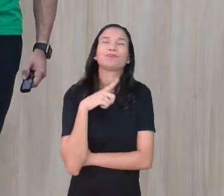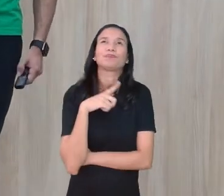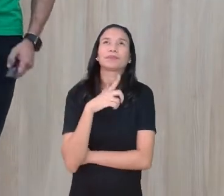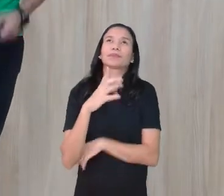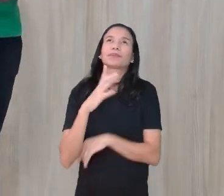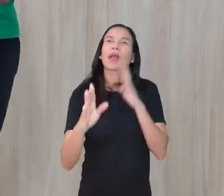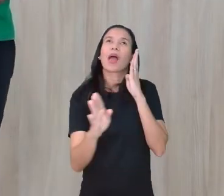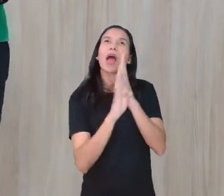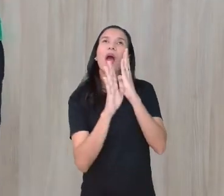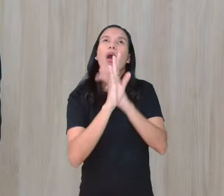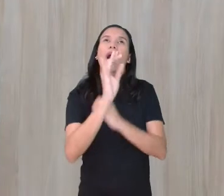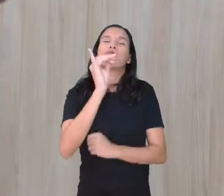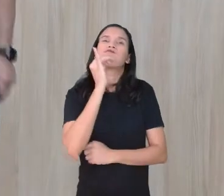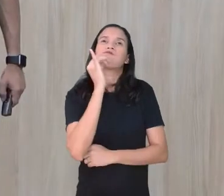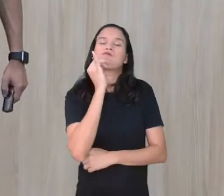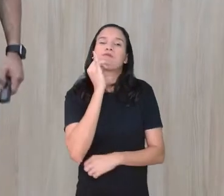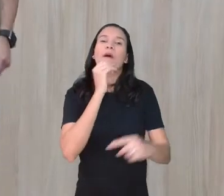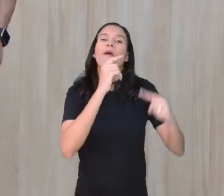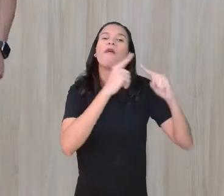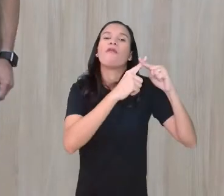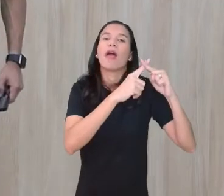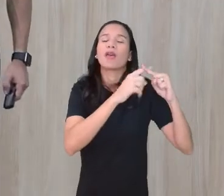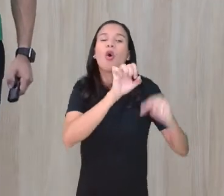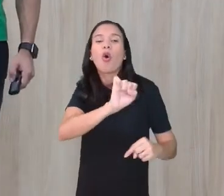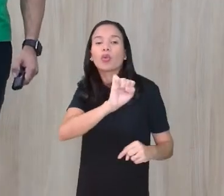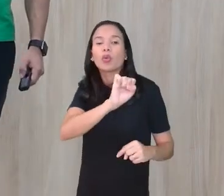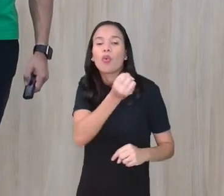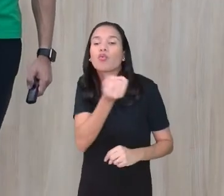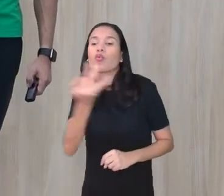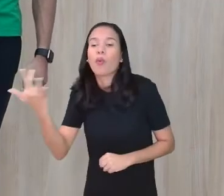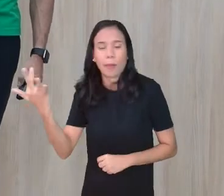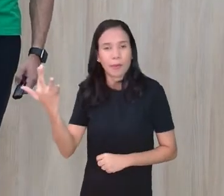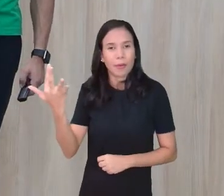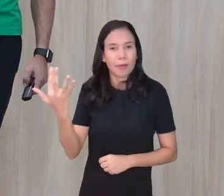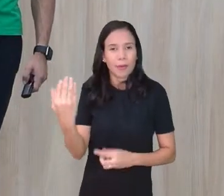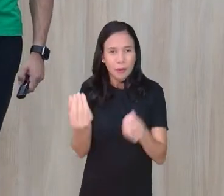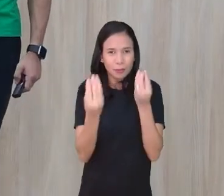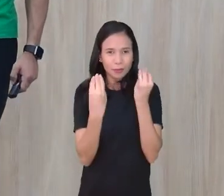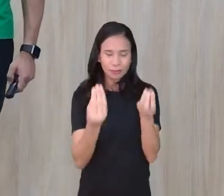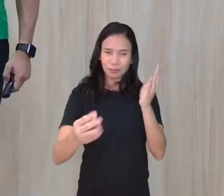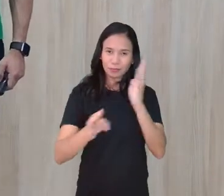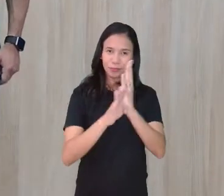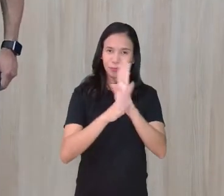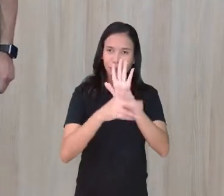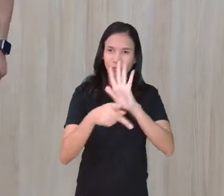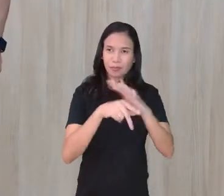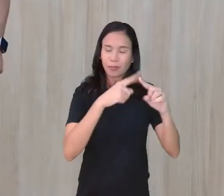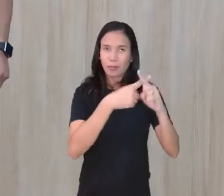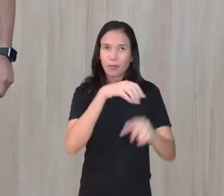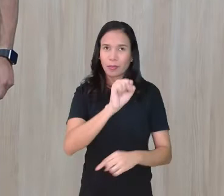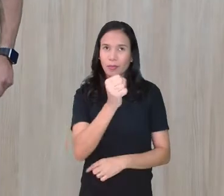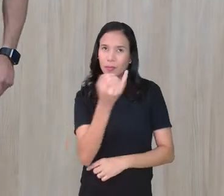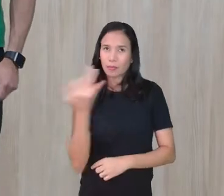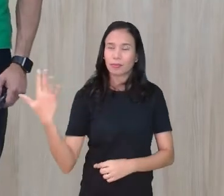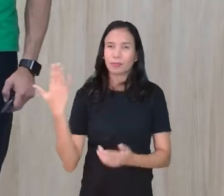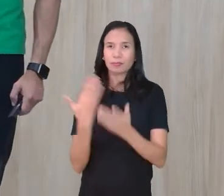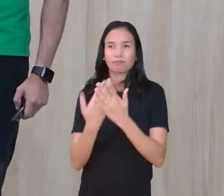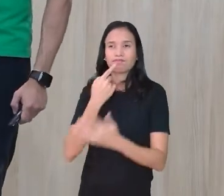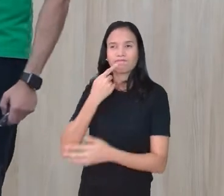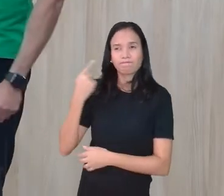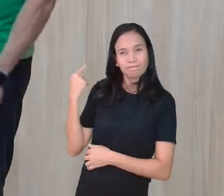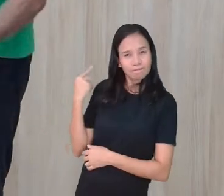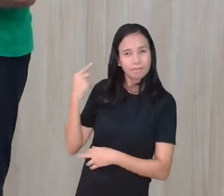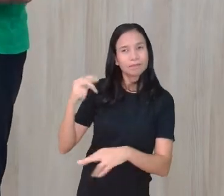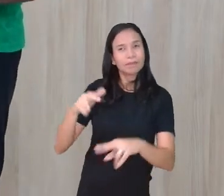por exemplo, os múltiplos de 8, onde é que eu encontraria os múltiplos de 8 lá na aula passada? Certo?